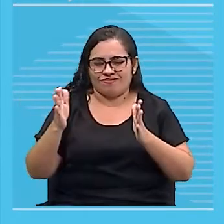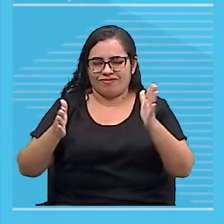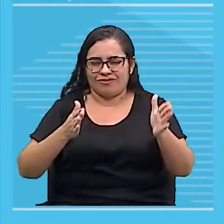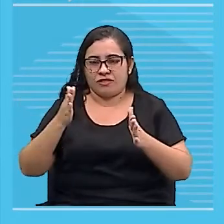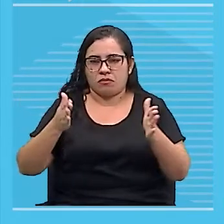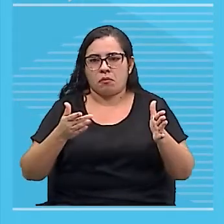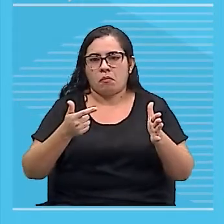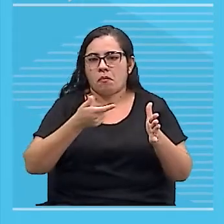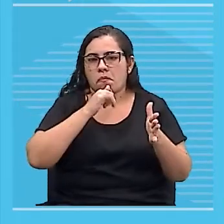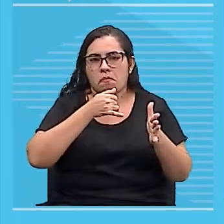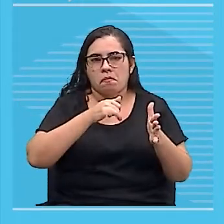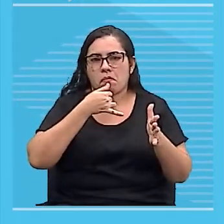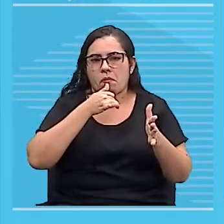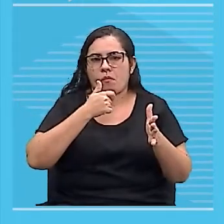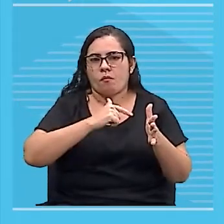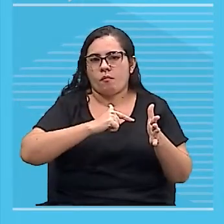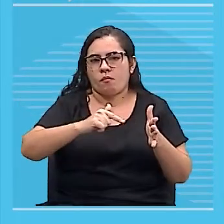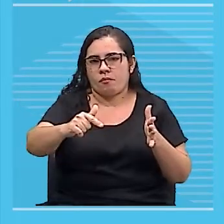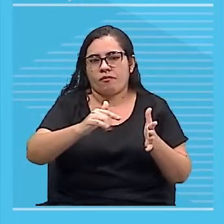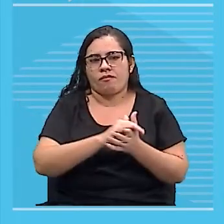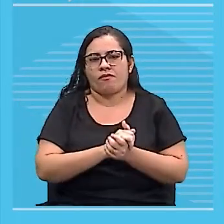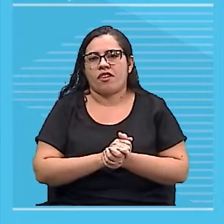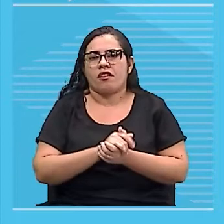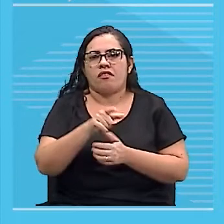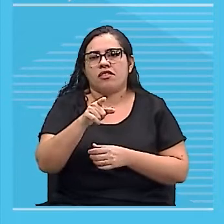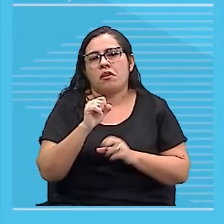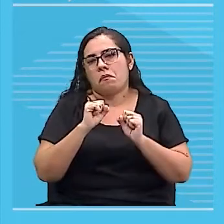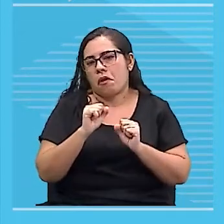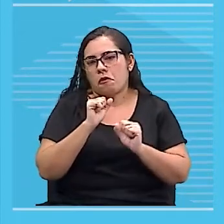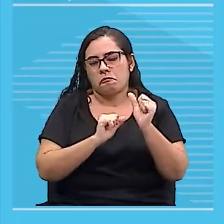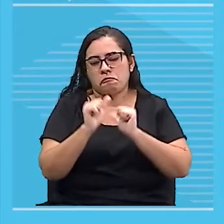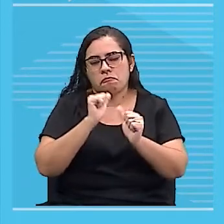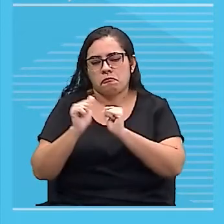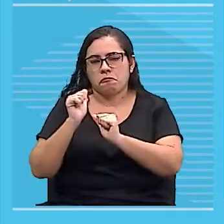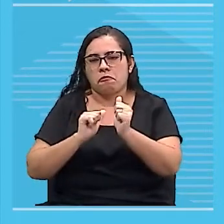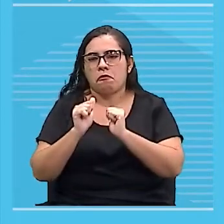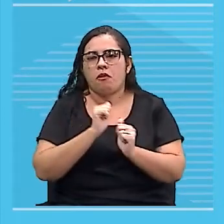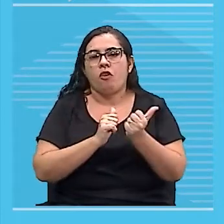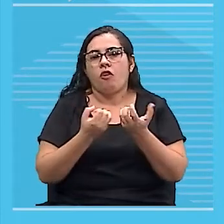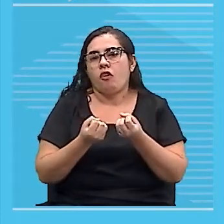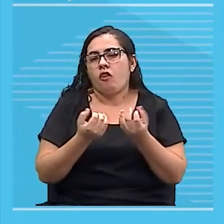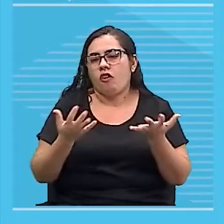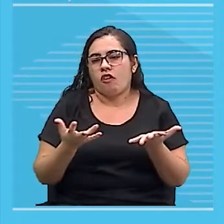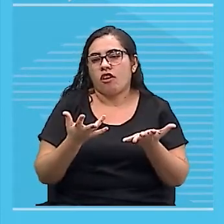E aí, dependendo desse material, você vai mudar a constante chamada de